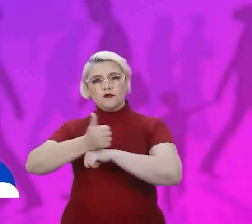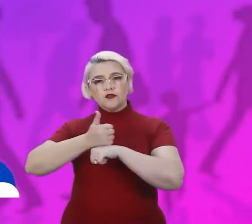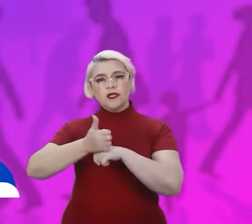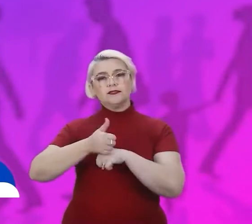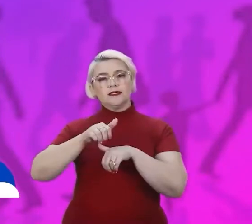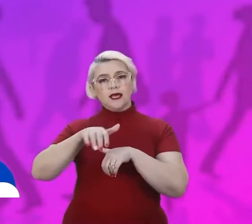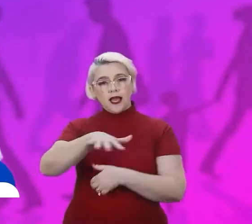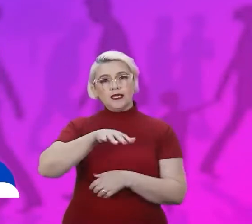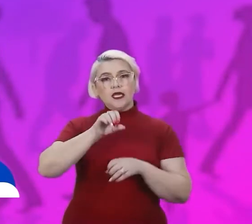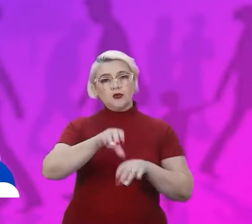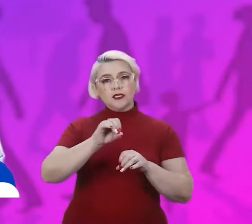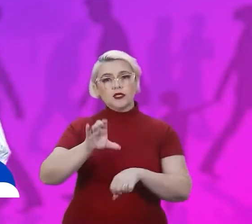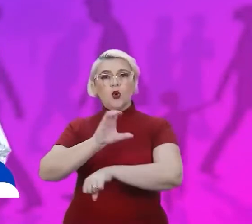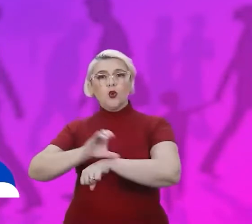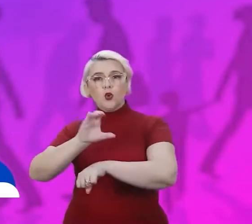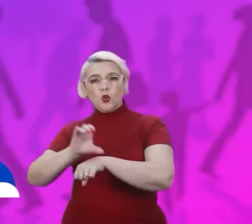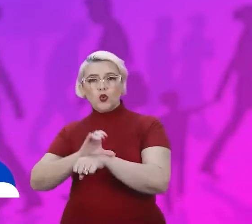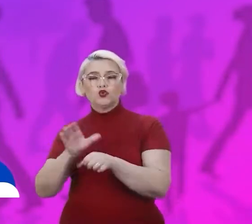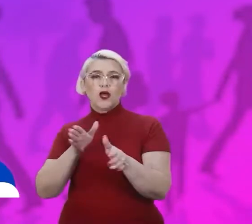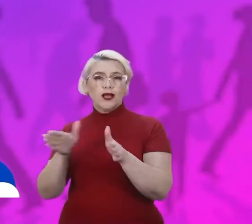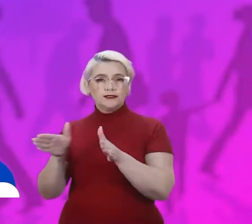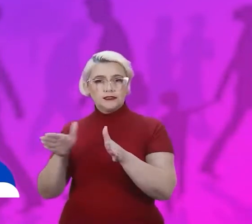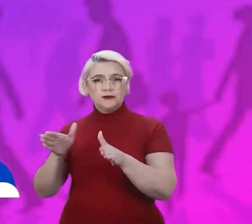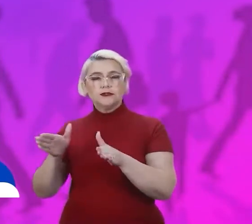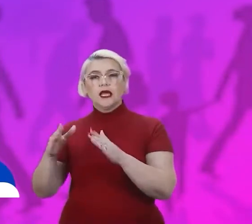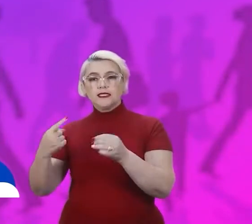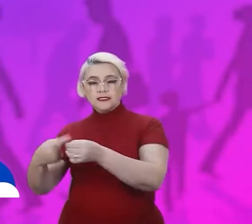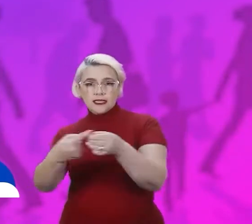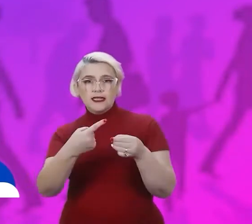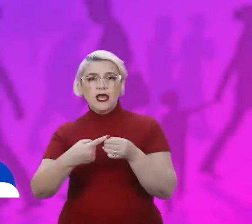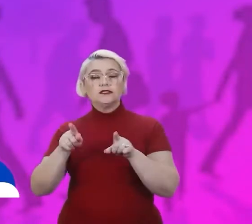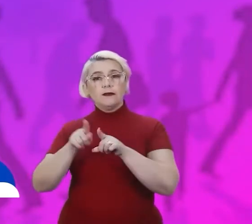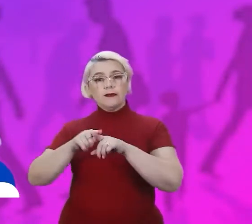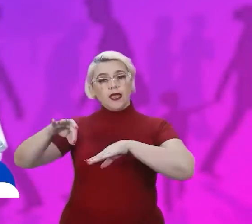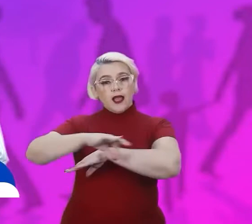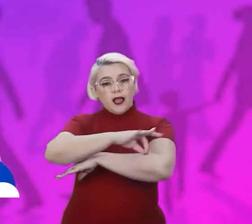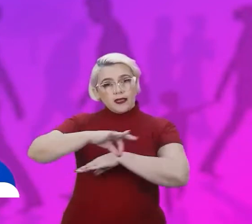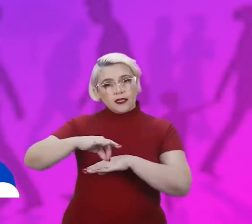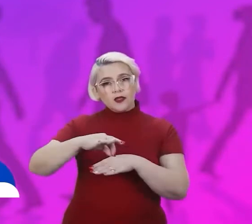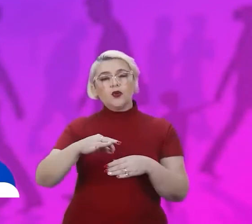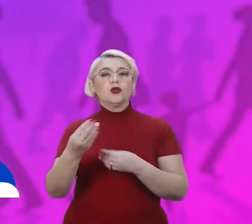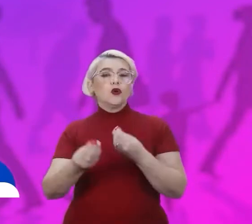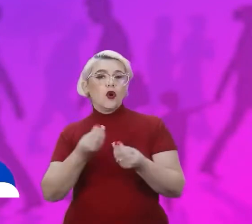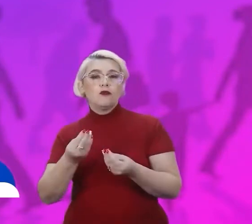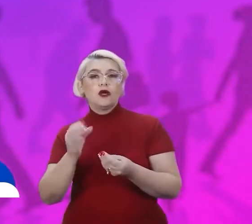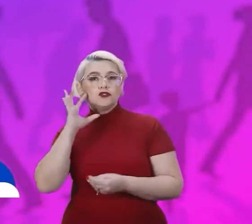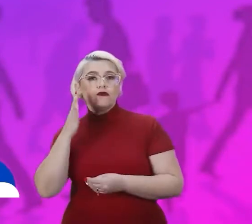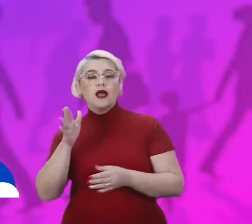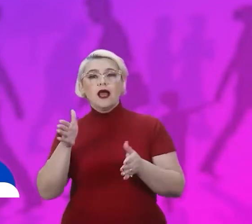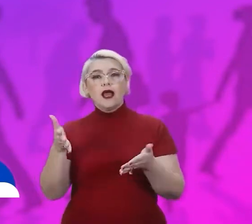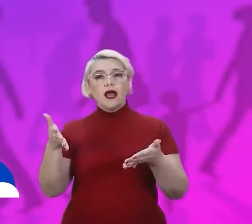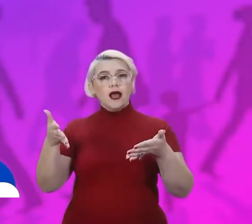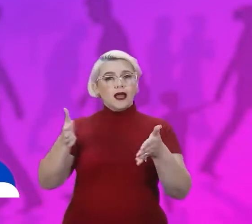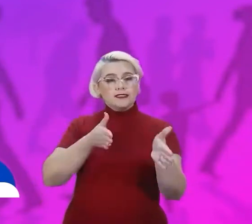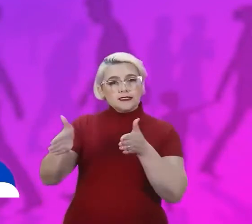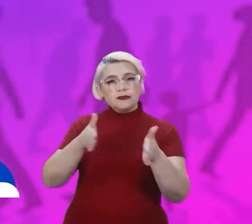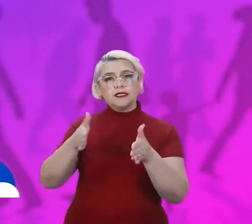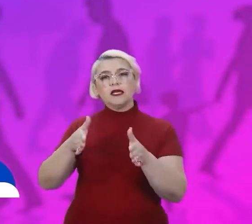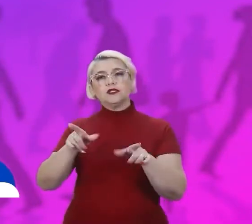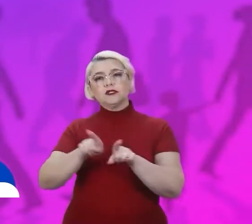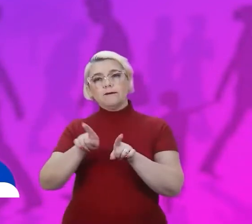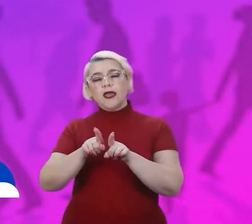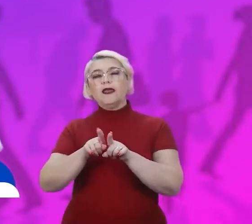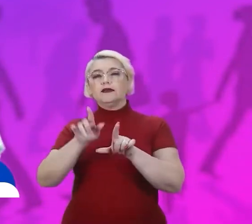da educação, cursos de acessibilidade urbanística e arquitetônica, acessibilidade e certificações de